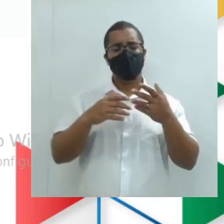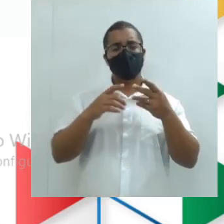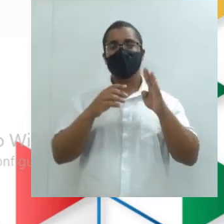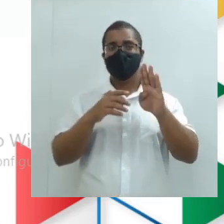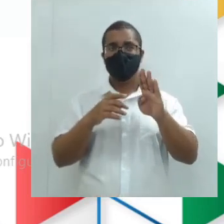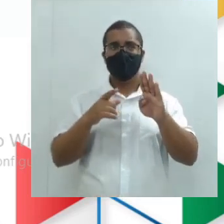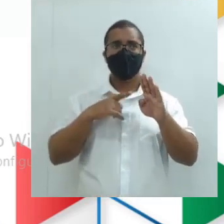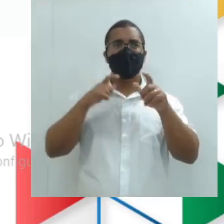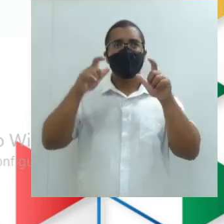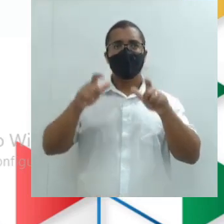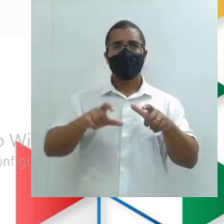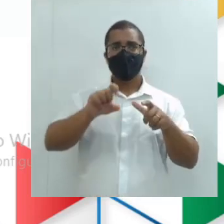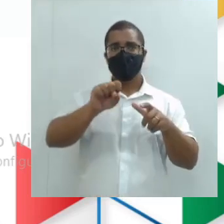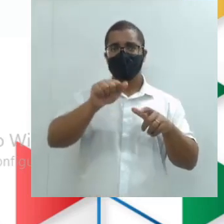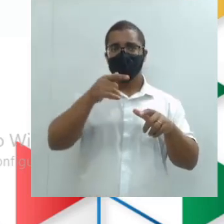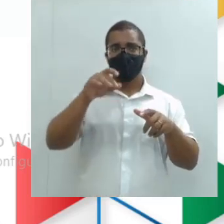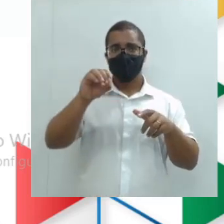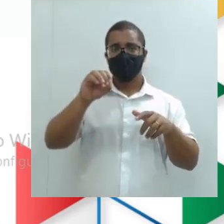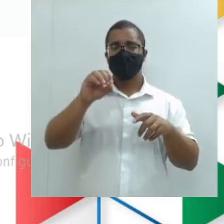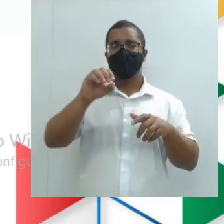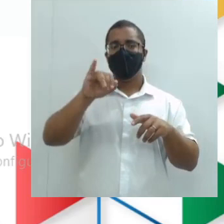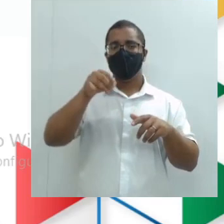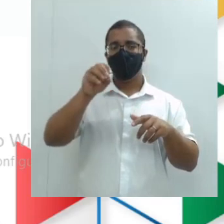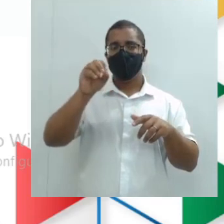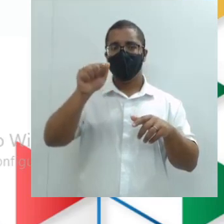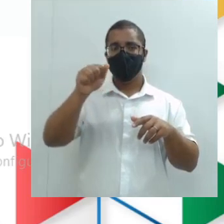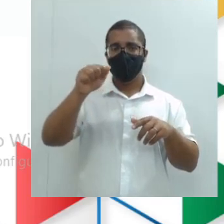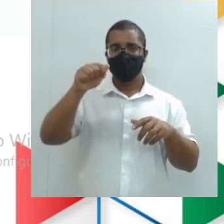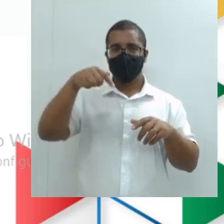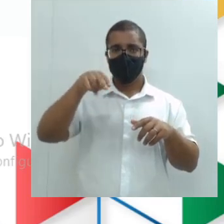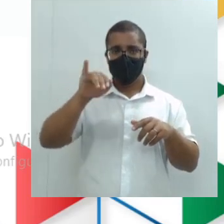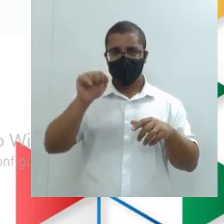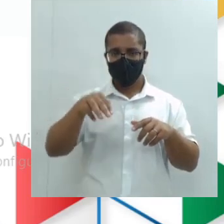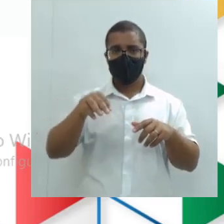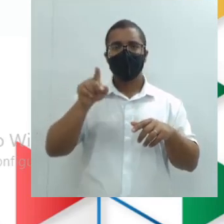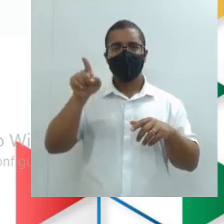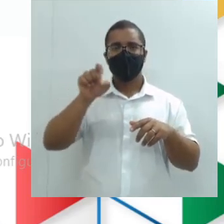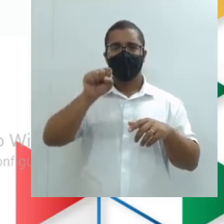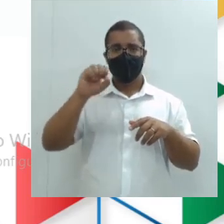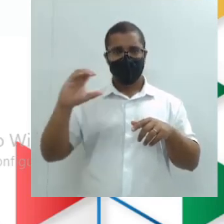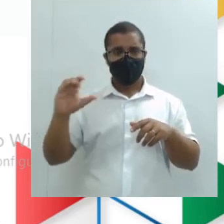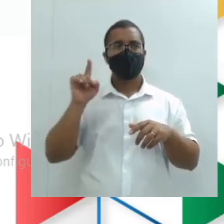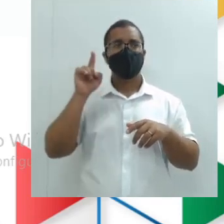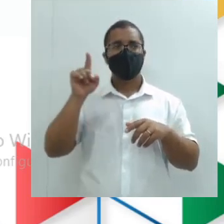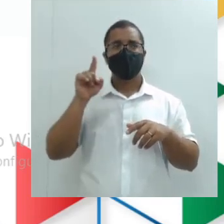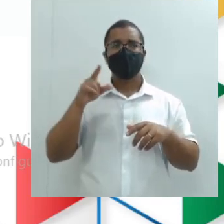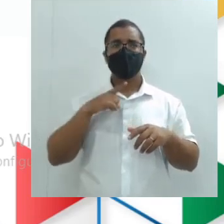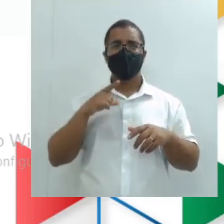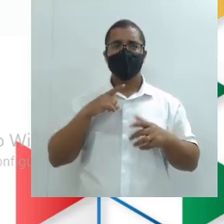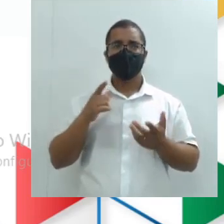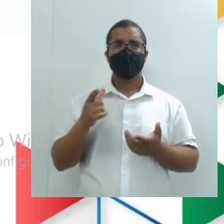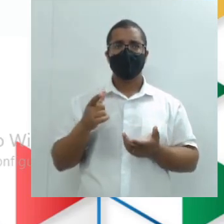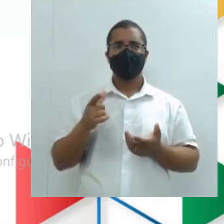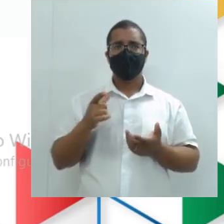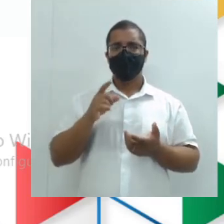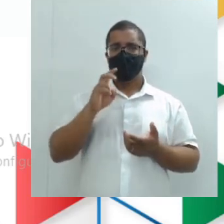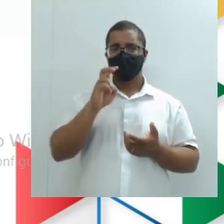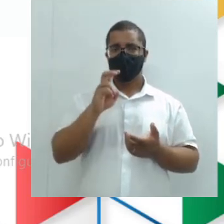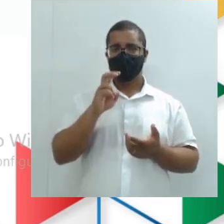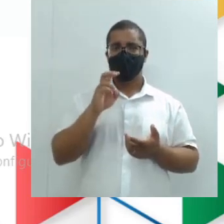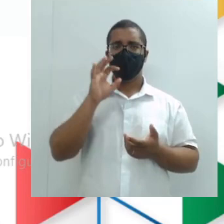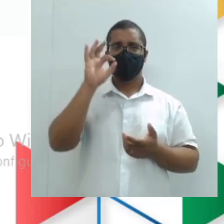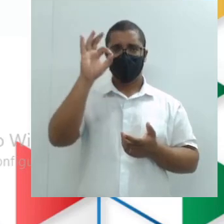São Joaquim, em Santa Catarina, foi de 5 graus abaixo de zero. Item A e item B lidos para vocês, vamos